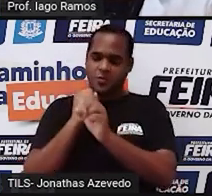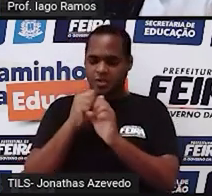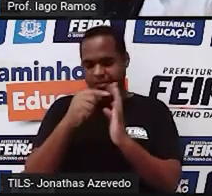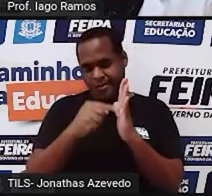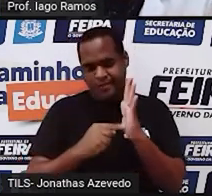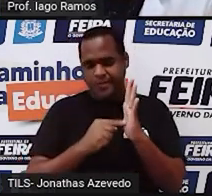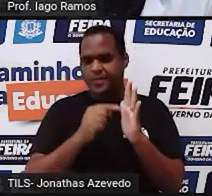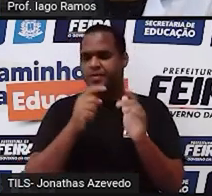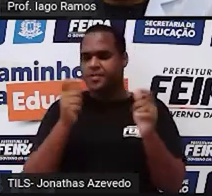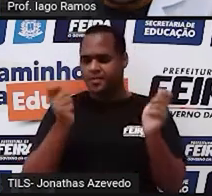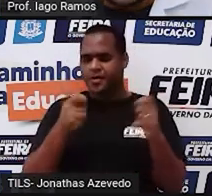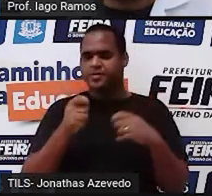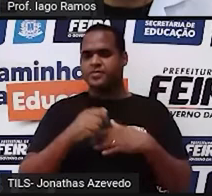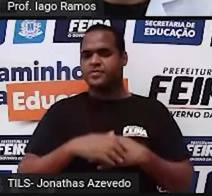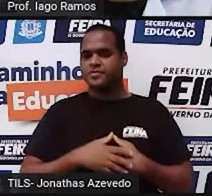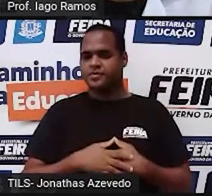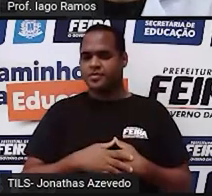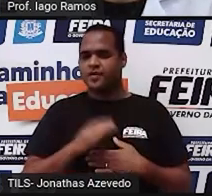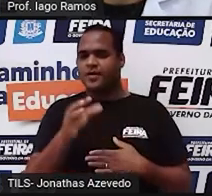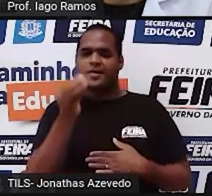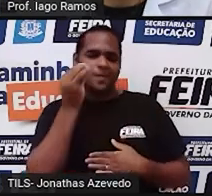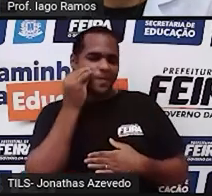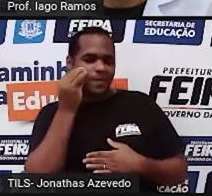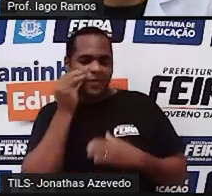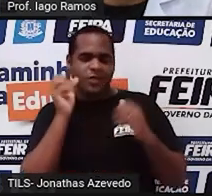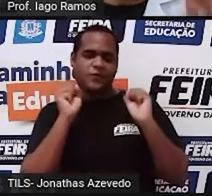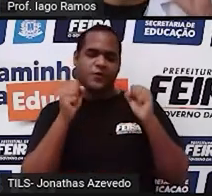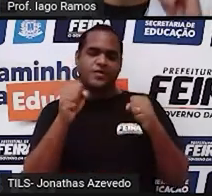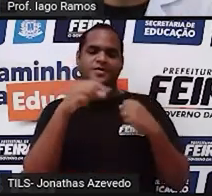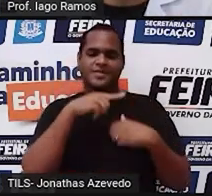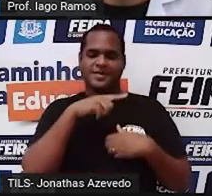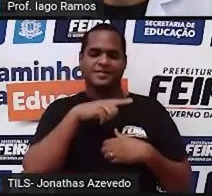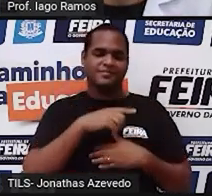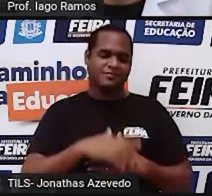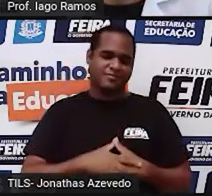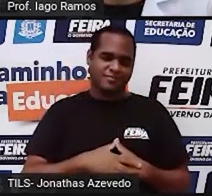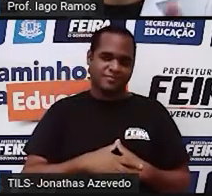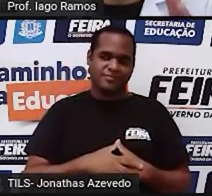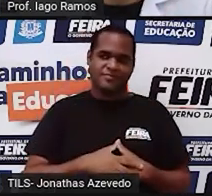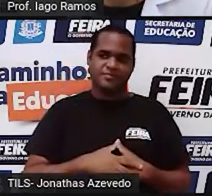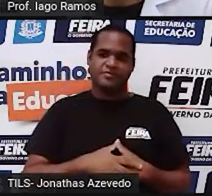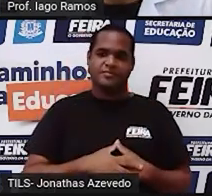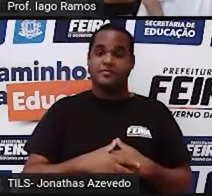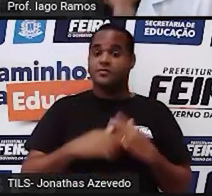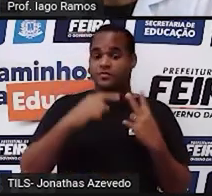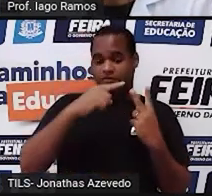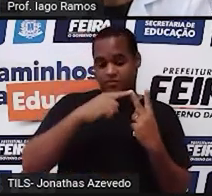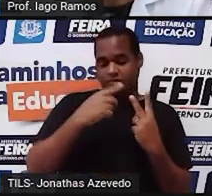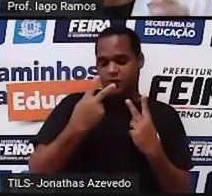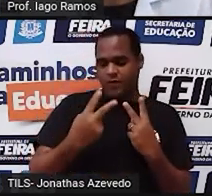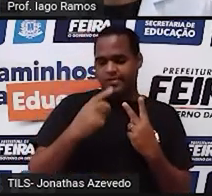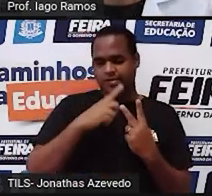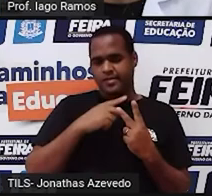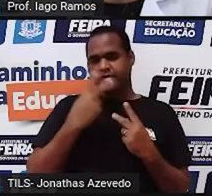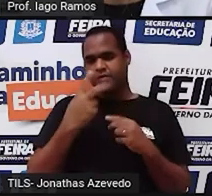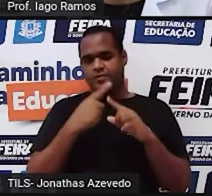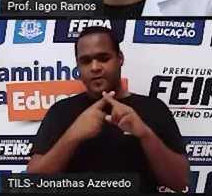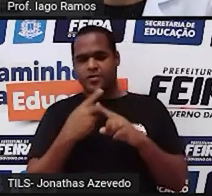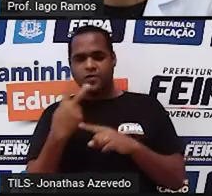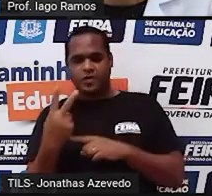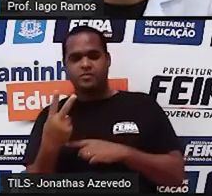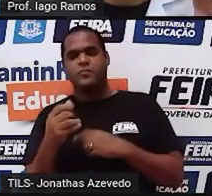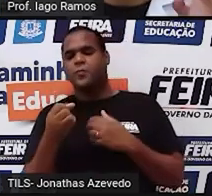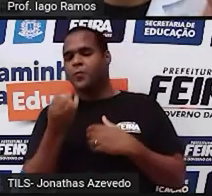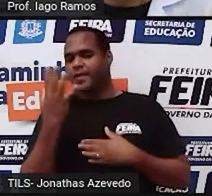né mas tenta achar a raiz quadrada de dois número de vezes ele mesmo dá